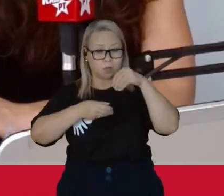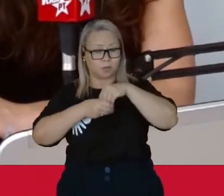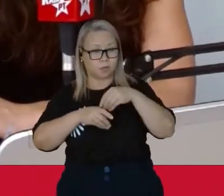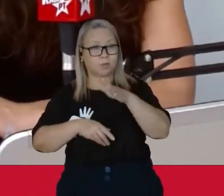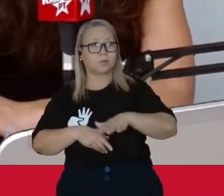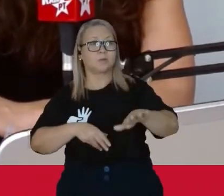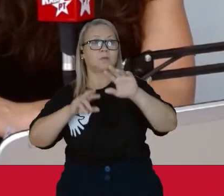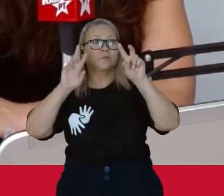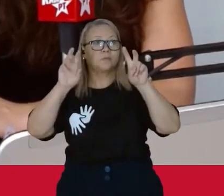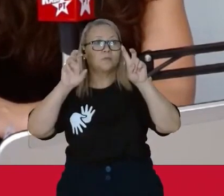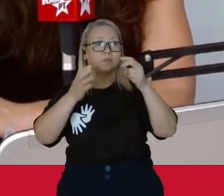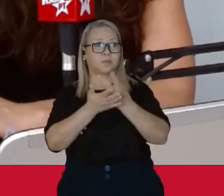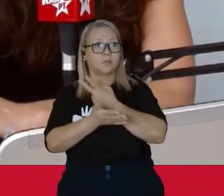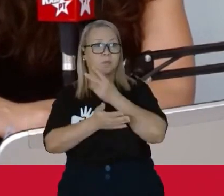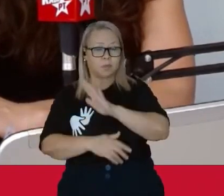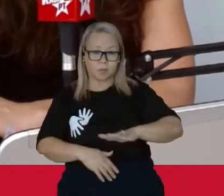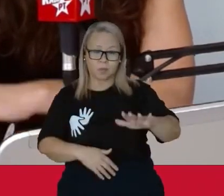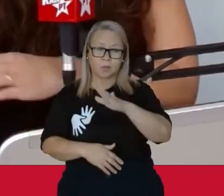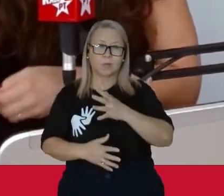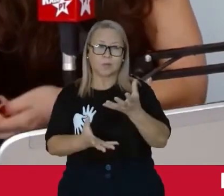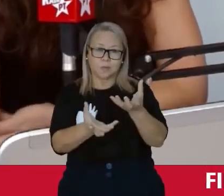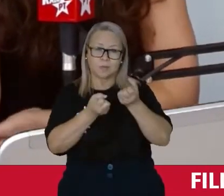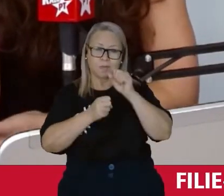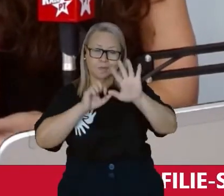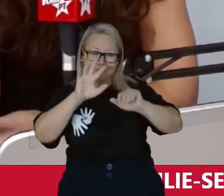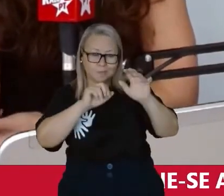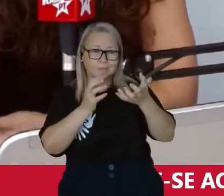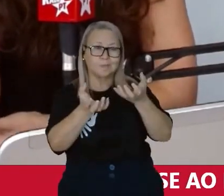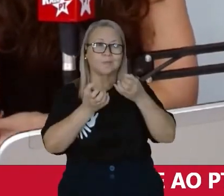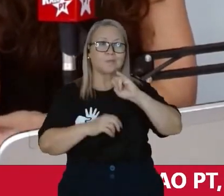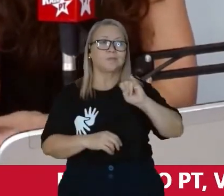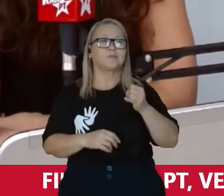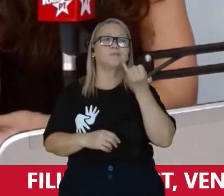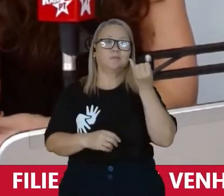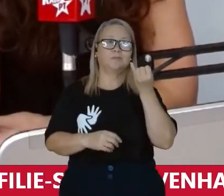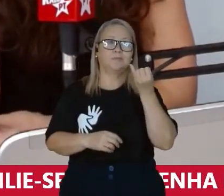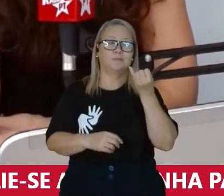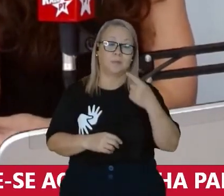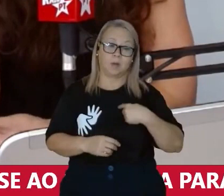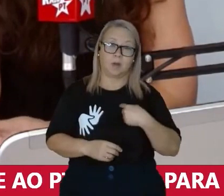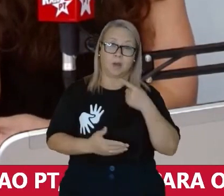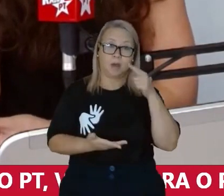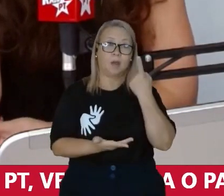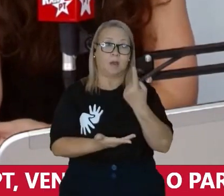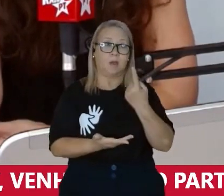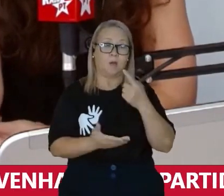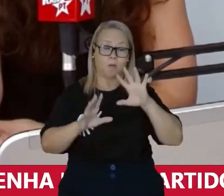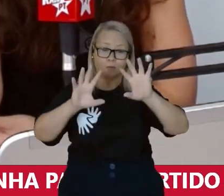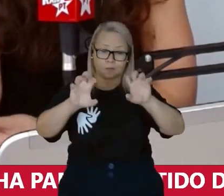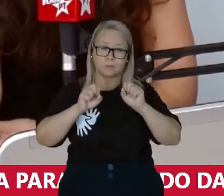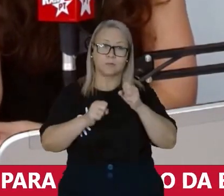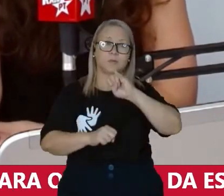que aconteceu, todo mundo agarrou essa oportunidade e eu fui uma dessas pessoas. Eu agarrei essa